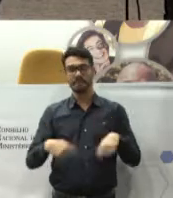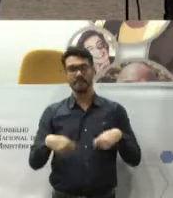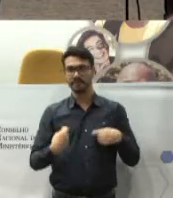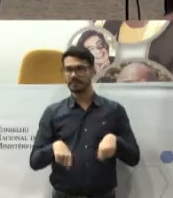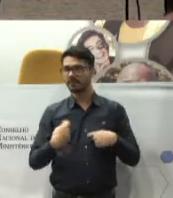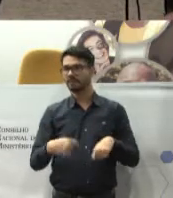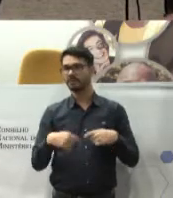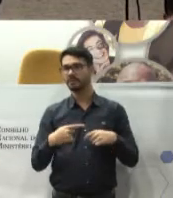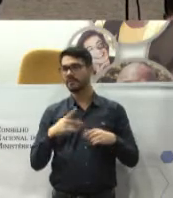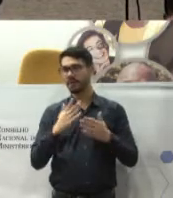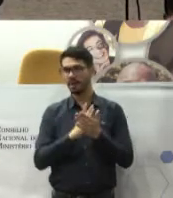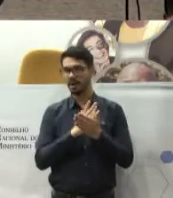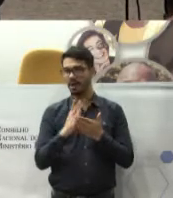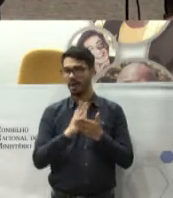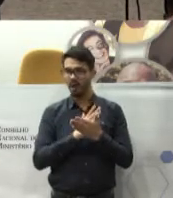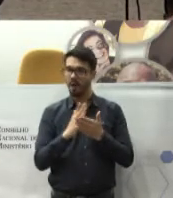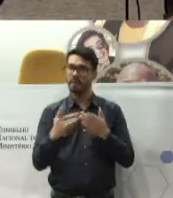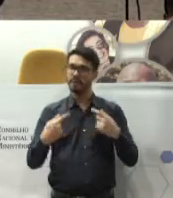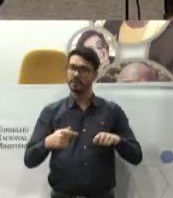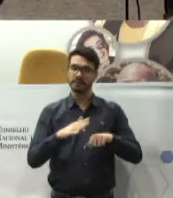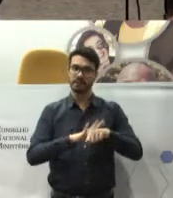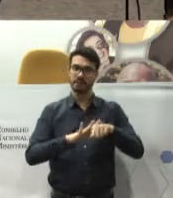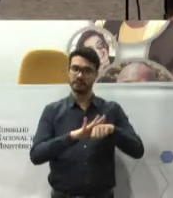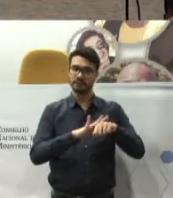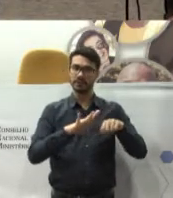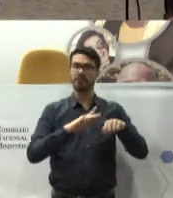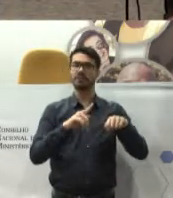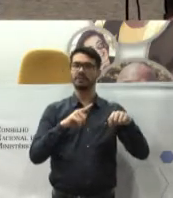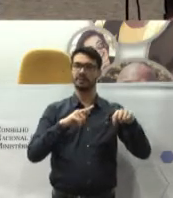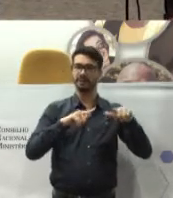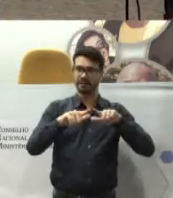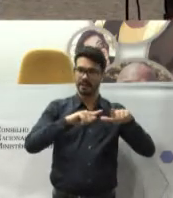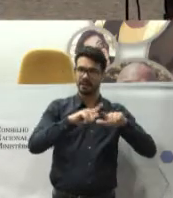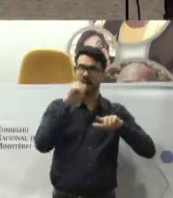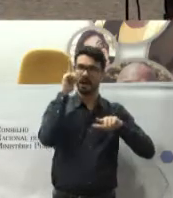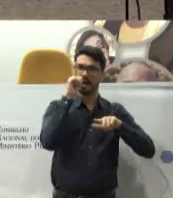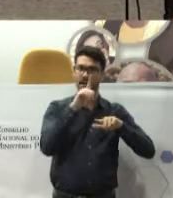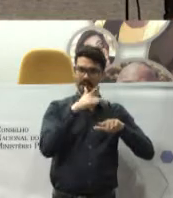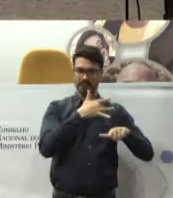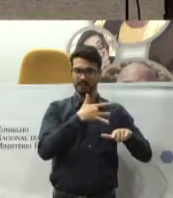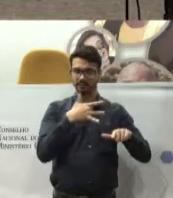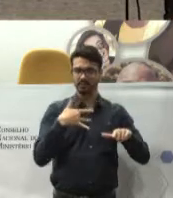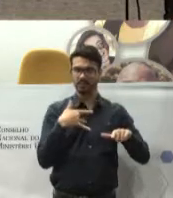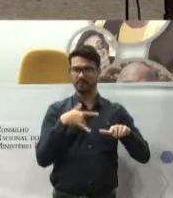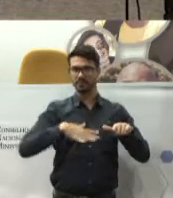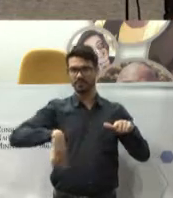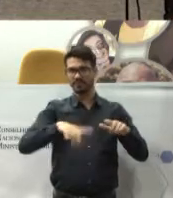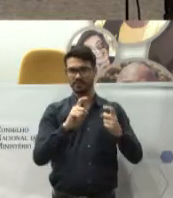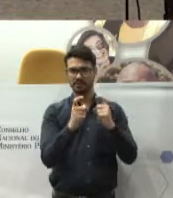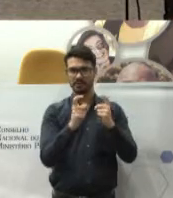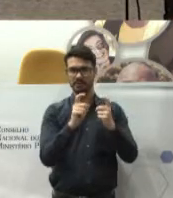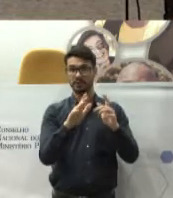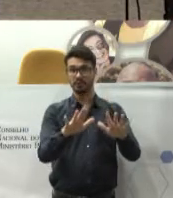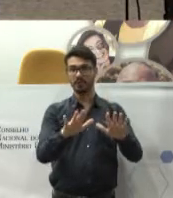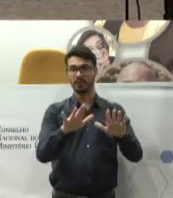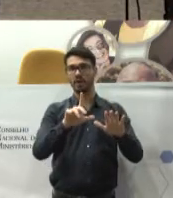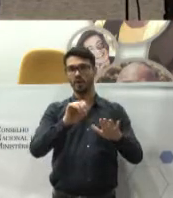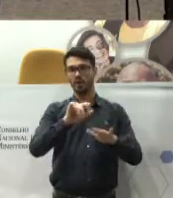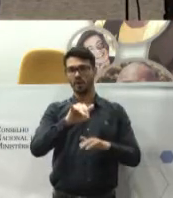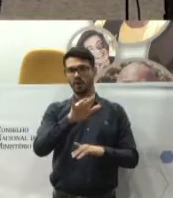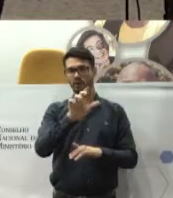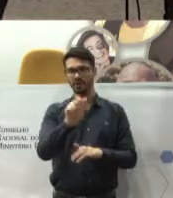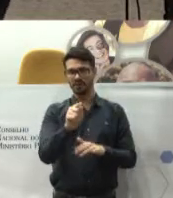algumas perplexidades, se quisermos trabalhar a saúde com as nossas lógicas de divisão administrativa. Para mim, a lógica a ser seguida